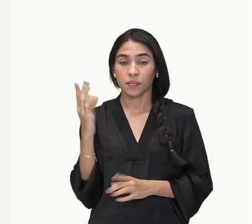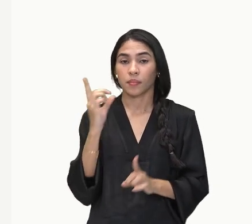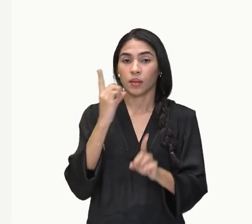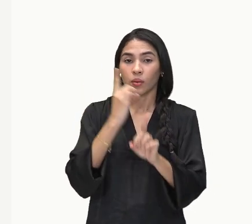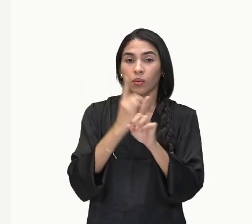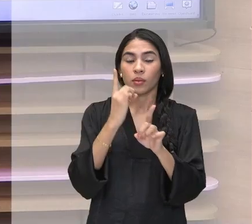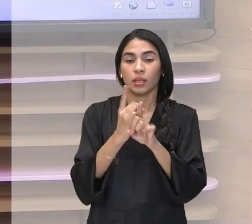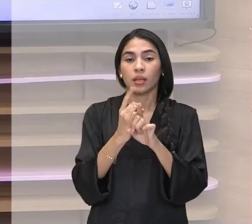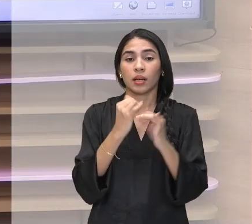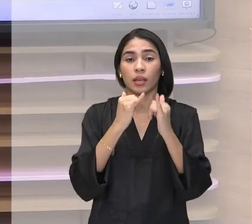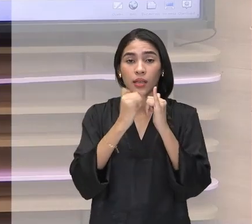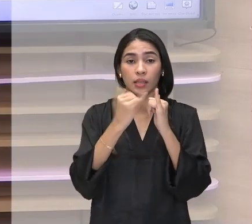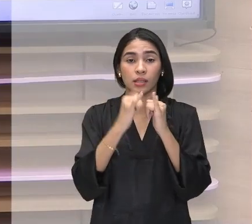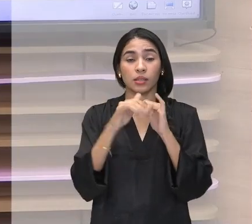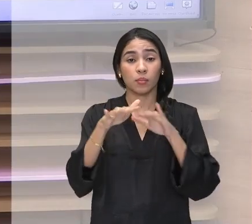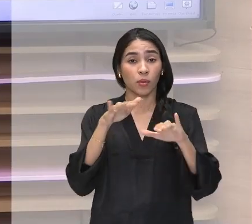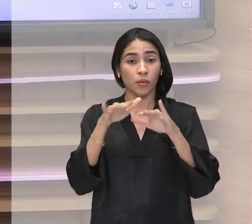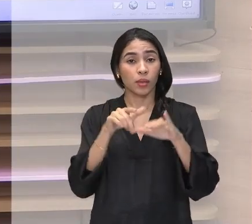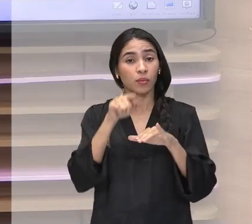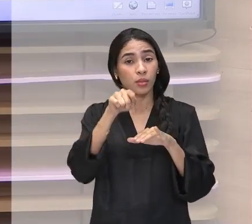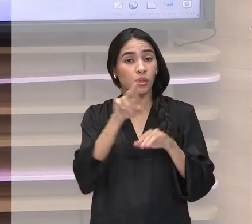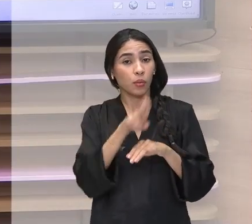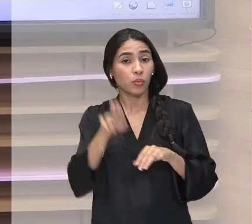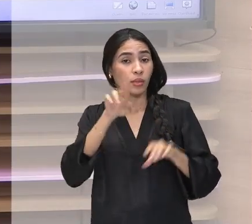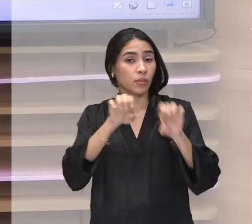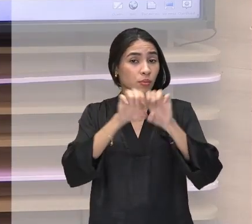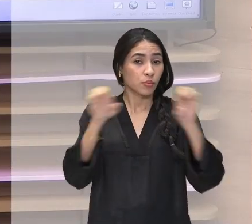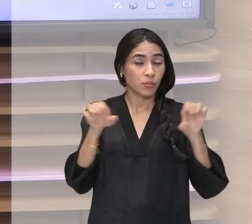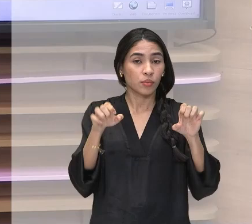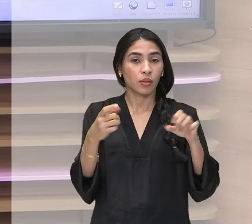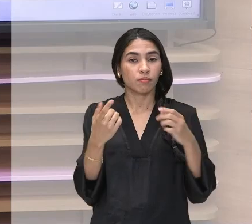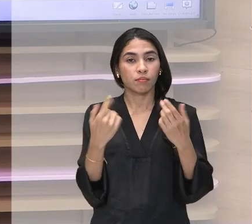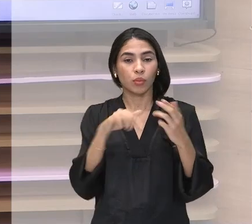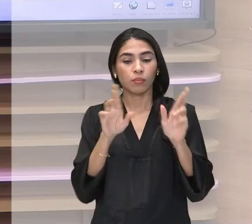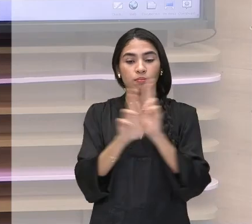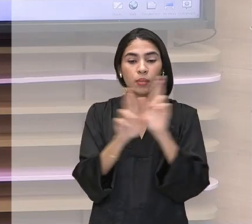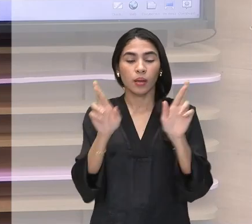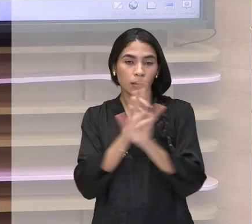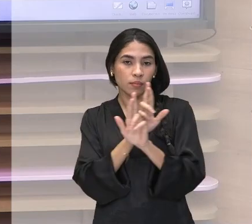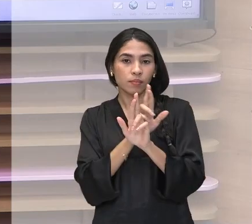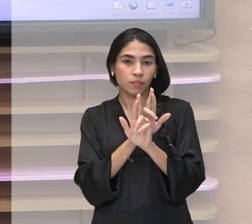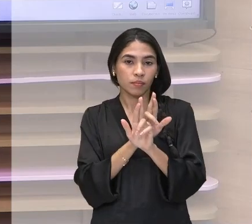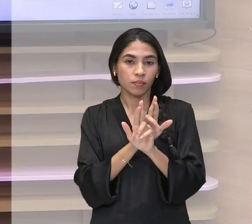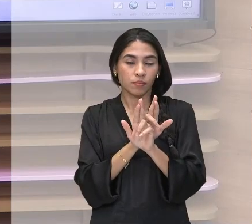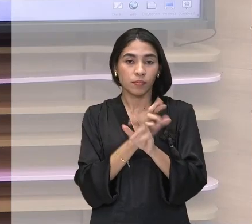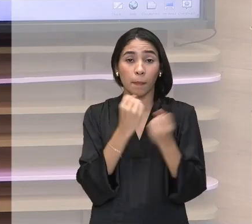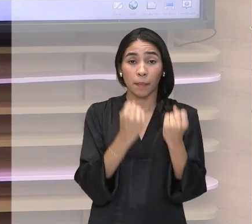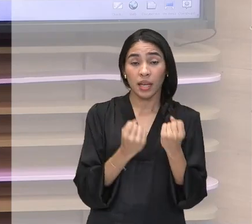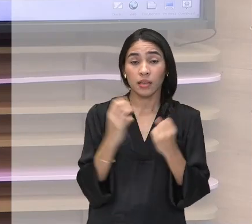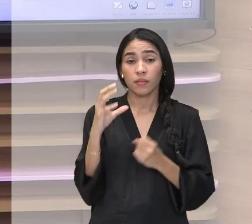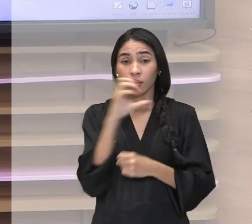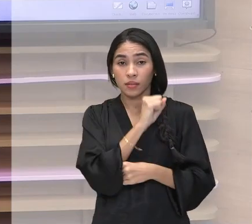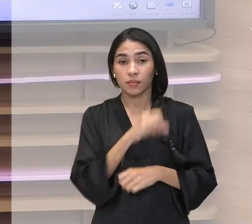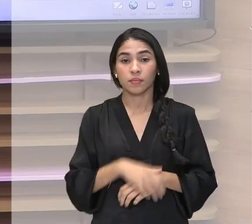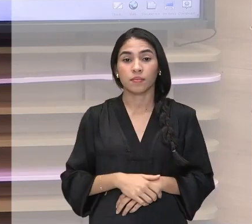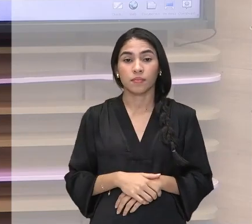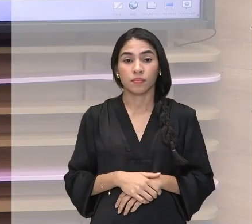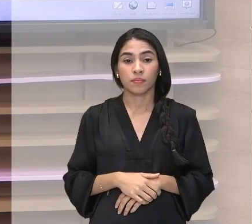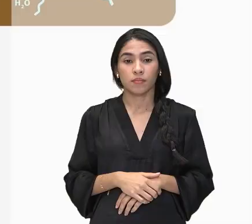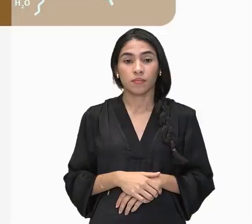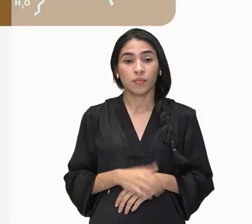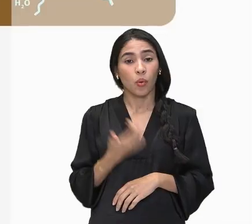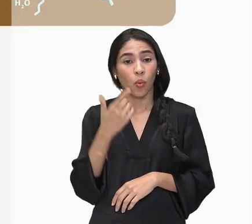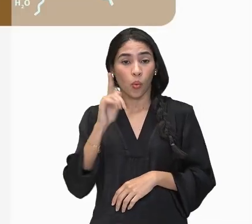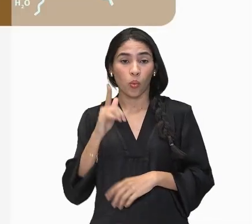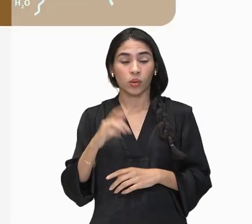a energia cinética através de uma fórmula, onde a gente relaciona a massa com a velocidade, tá bom? Vamos agora para a última